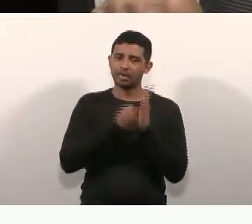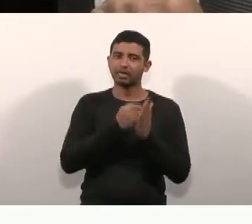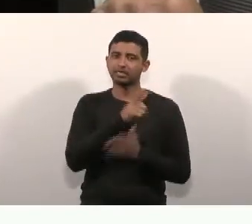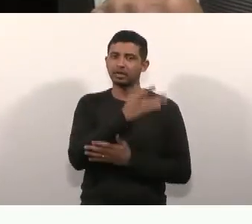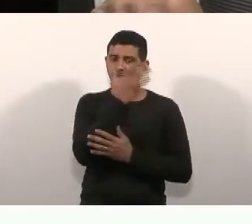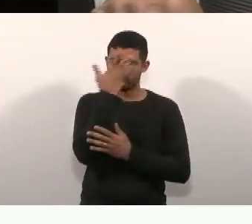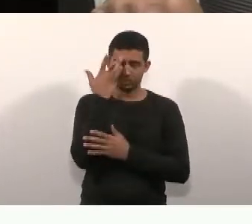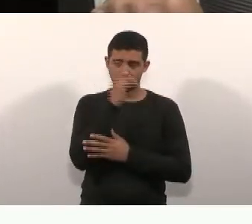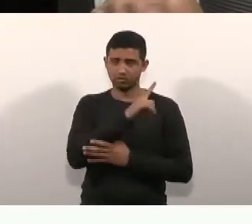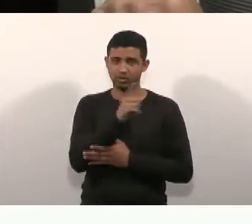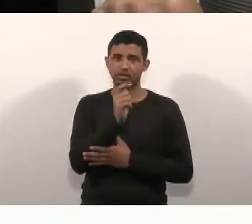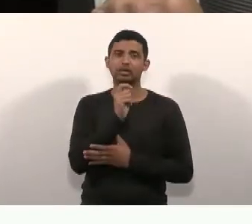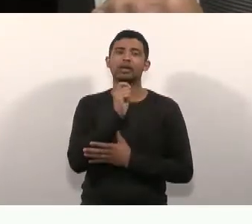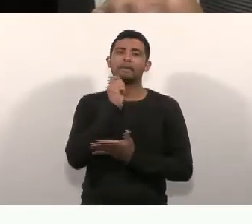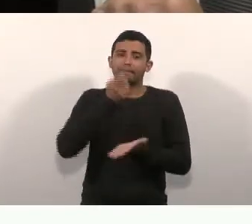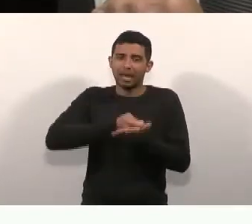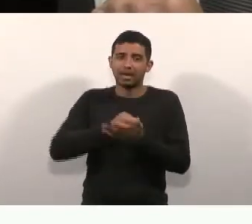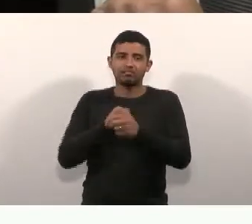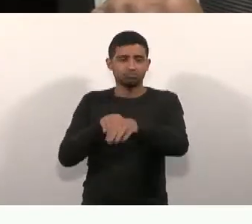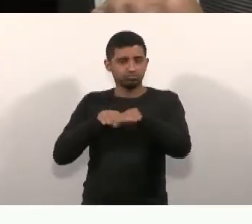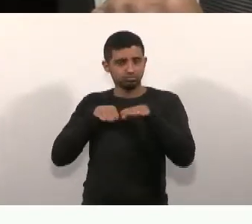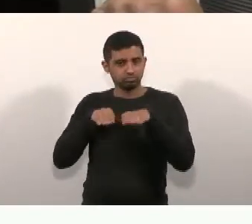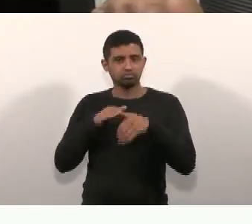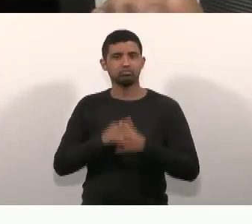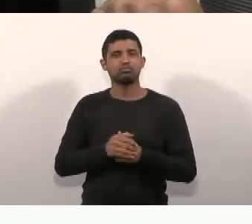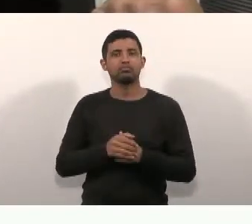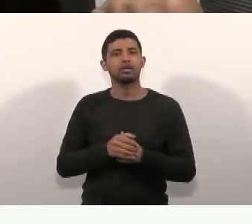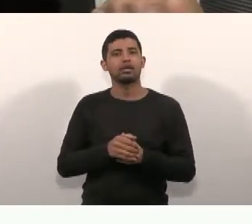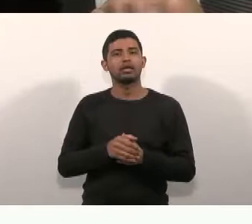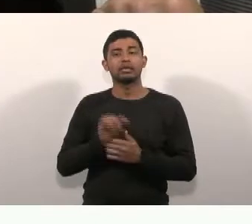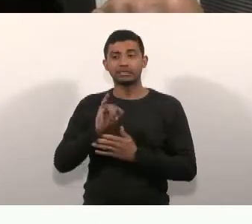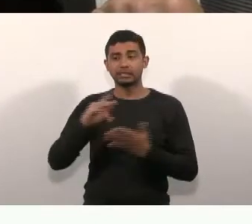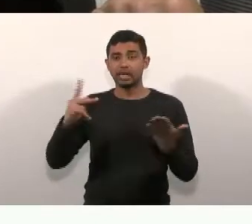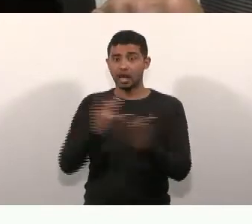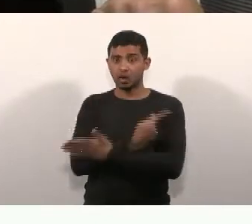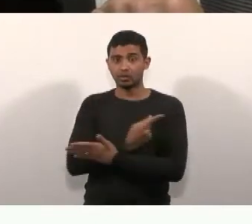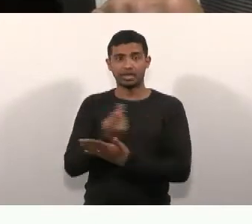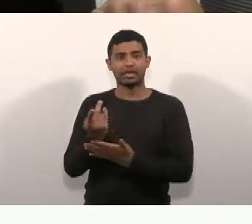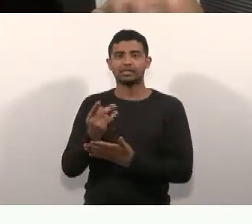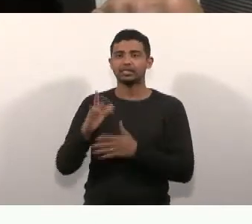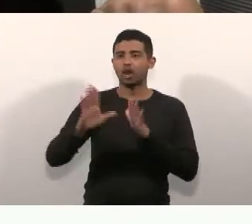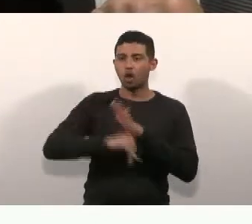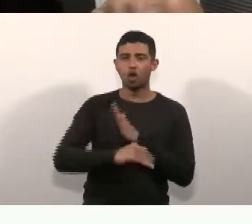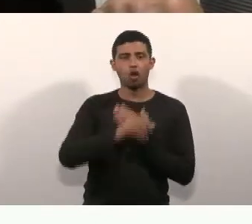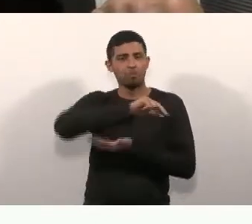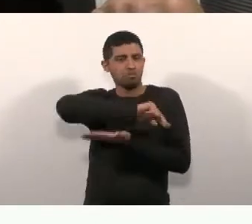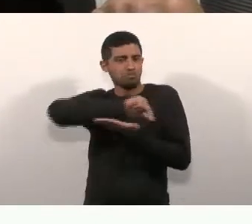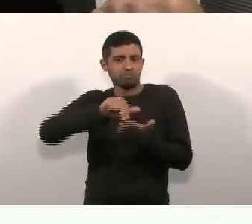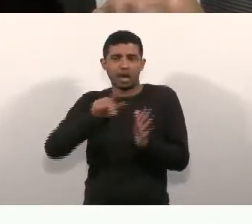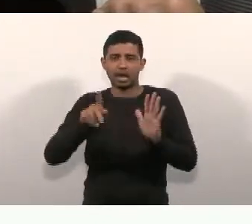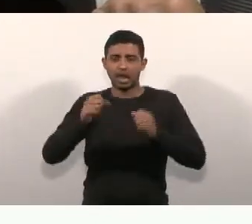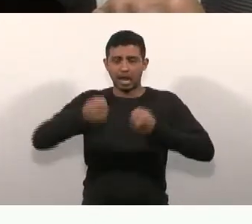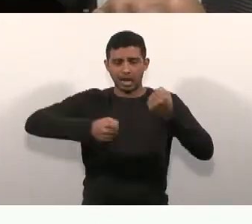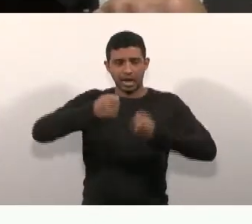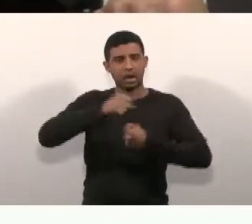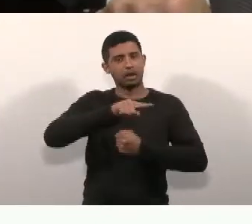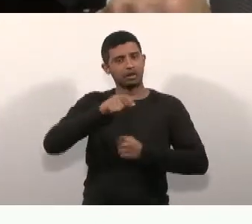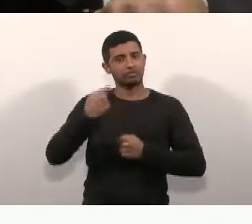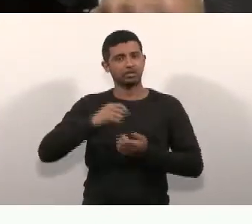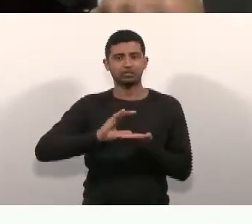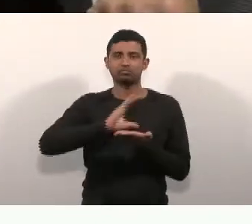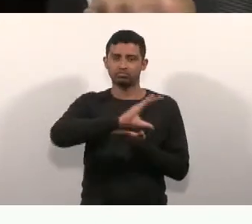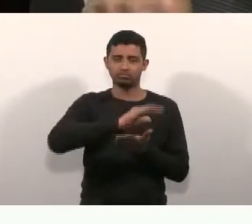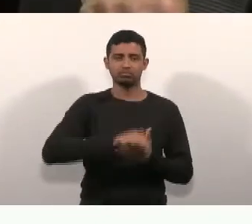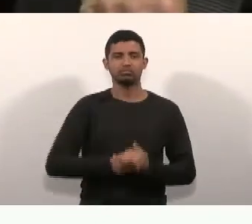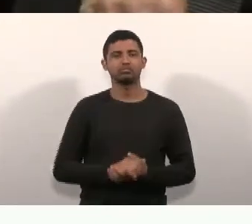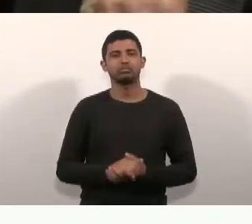do estacionamento em indenizar eventuais danos causados aos veículos dentro de seus estabelecimentos. Assim, os